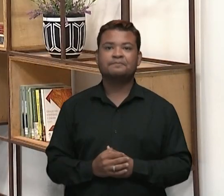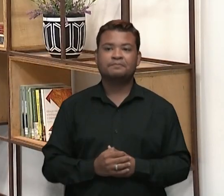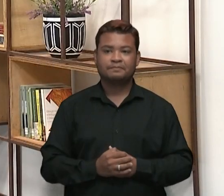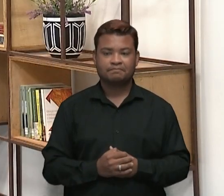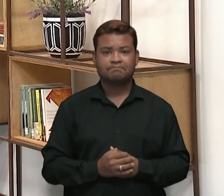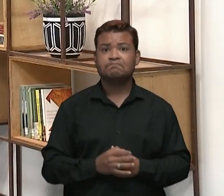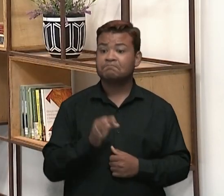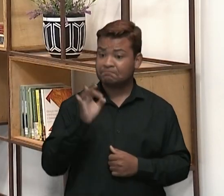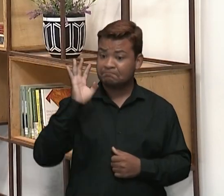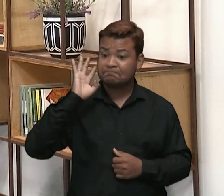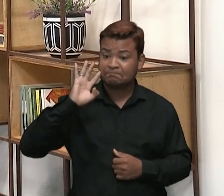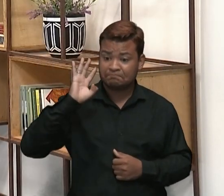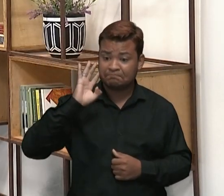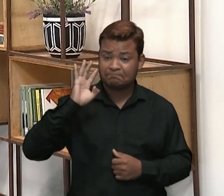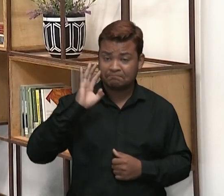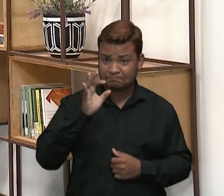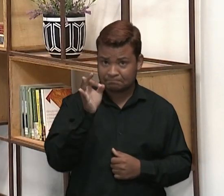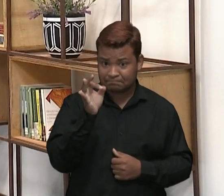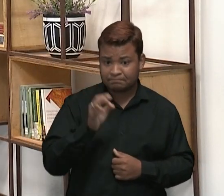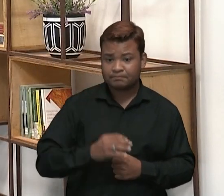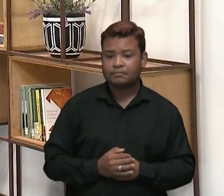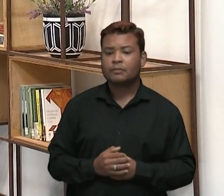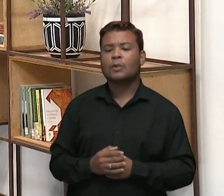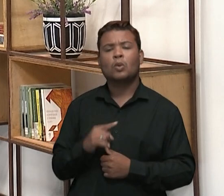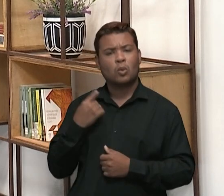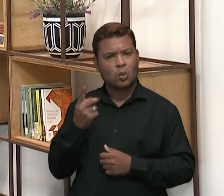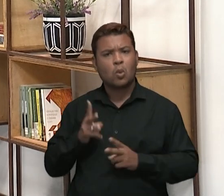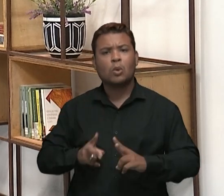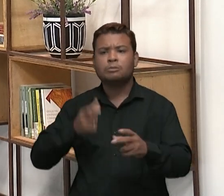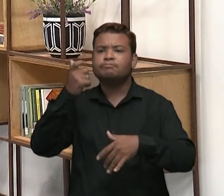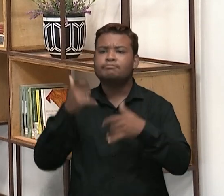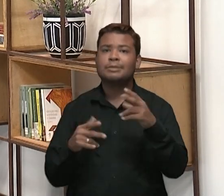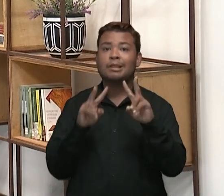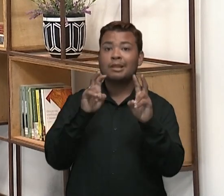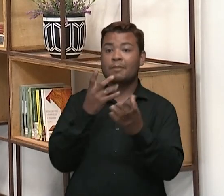Que bacana, né, pessoal? E a gente continua então falando